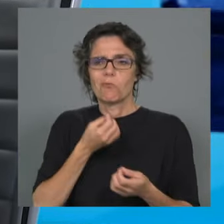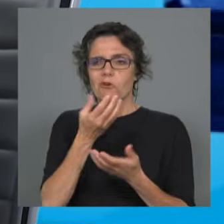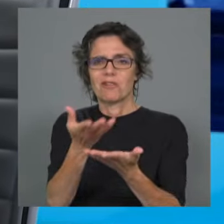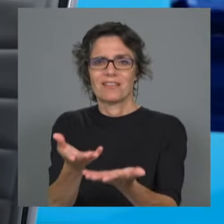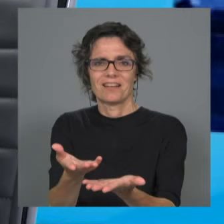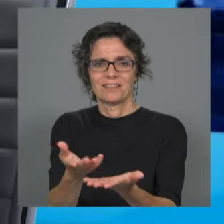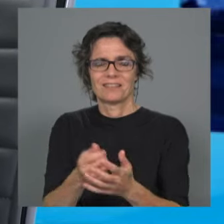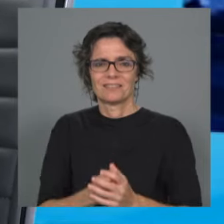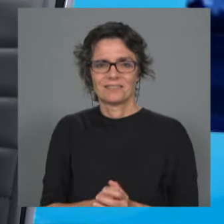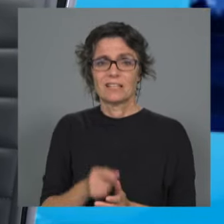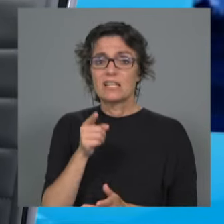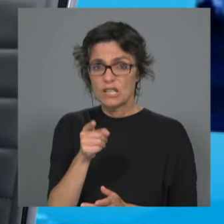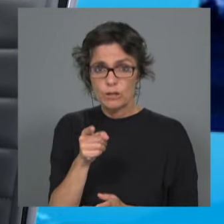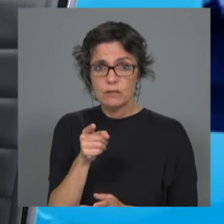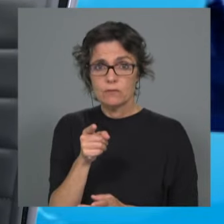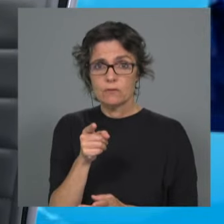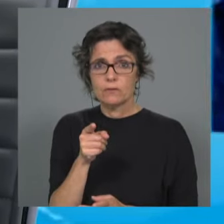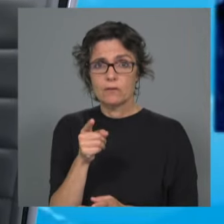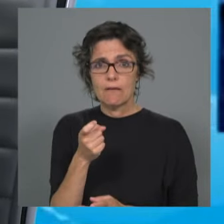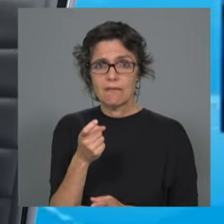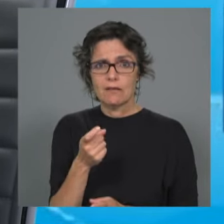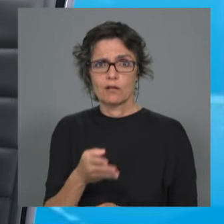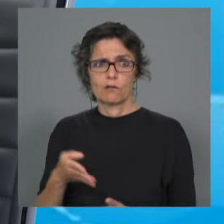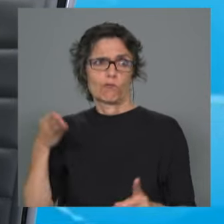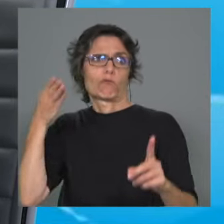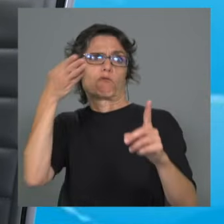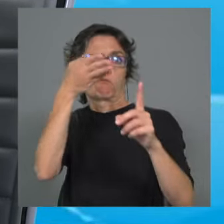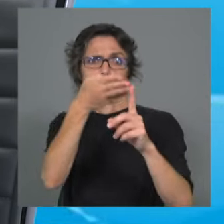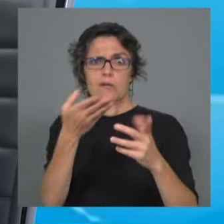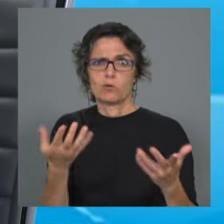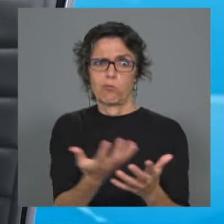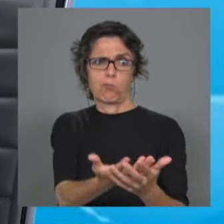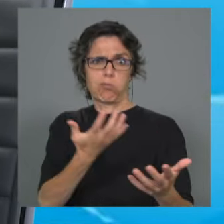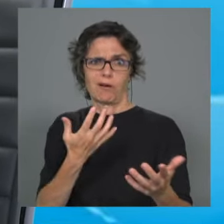necessita de grandes alardes, de grandes